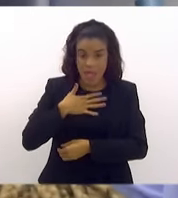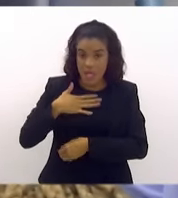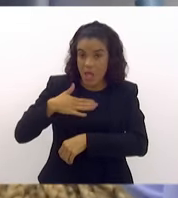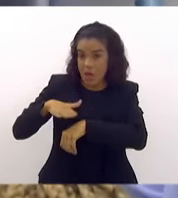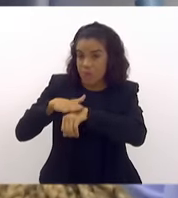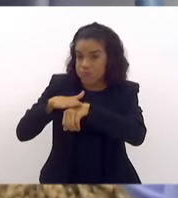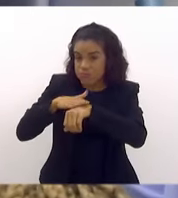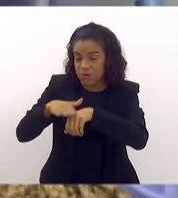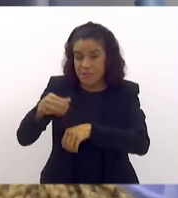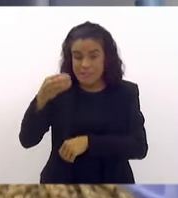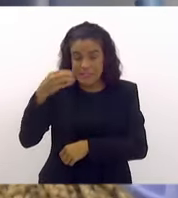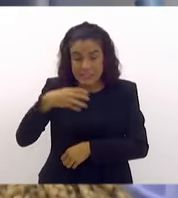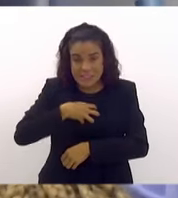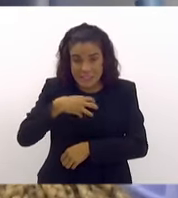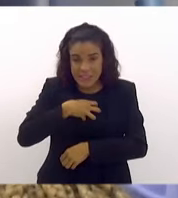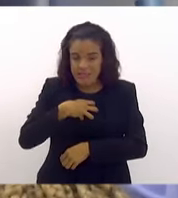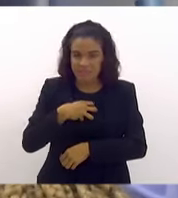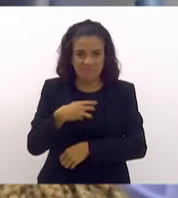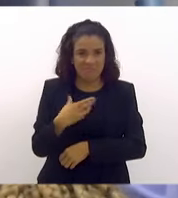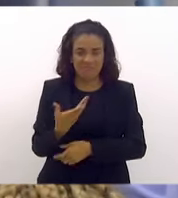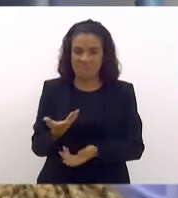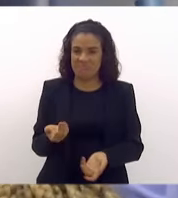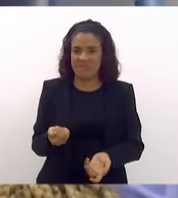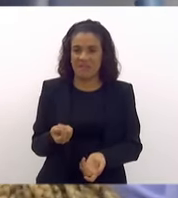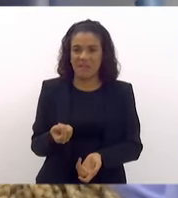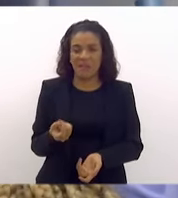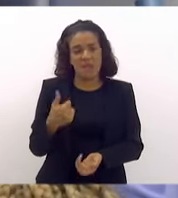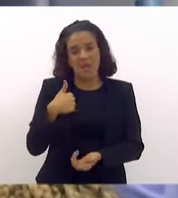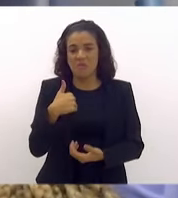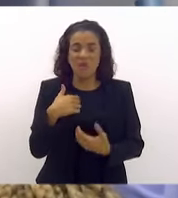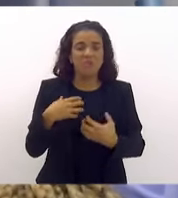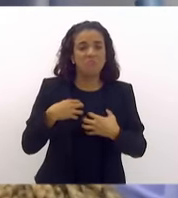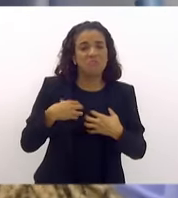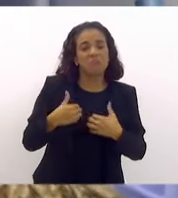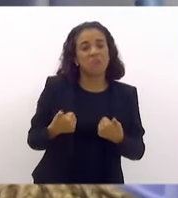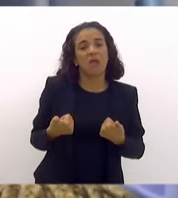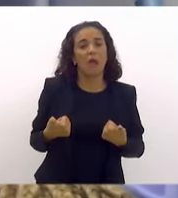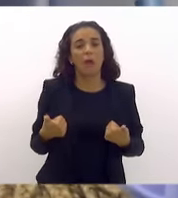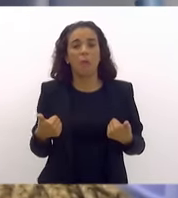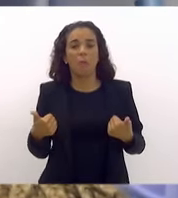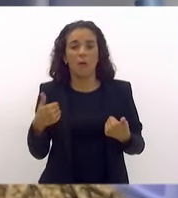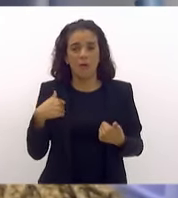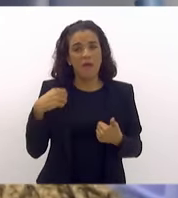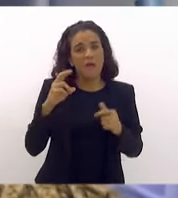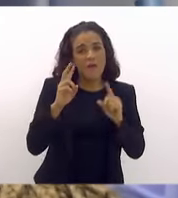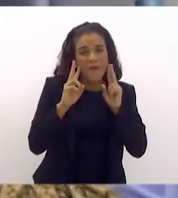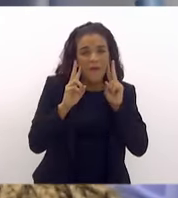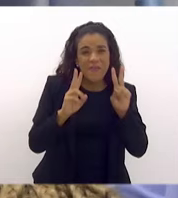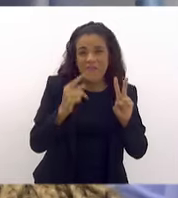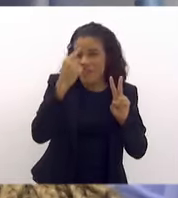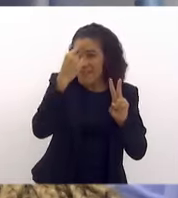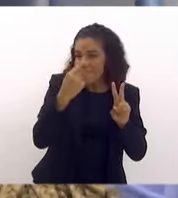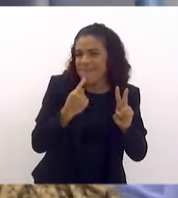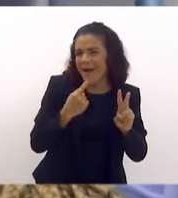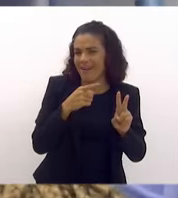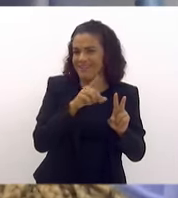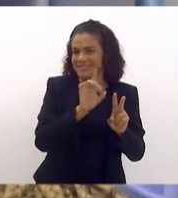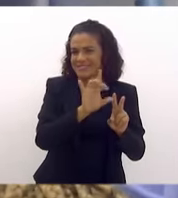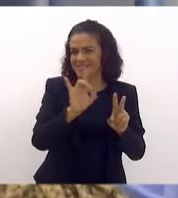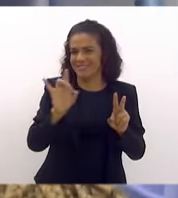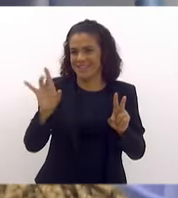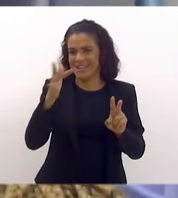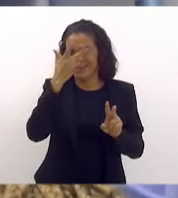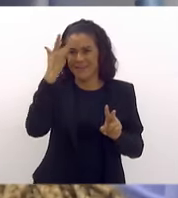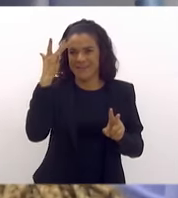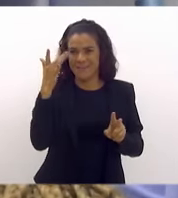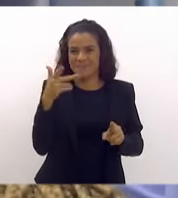muito simbólica porque eu tava Calma eu vi realmente o rosto das pessoas eu em tese na minha cabeça logo eu